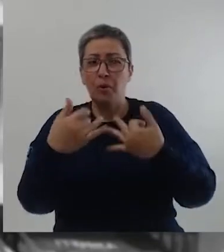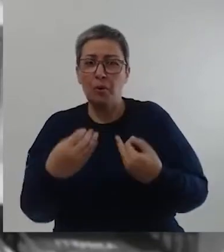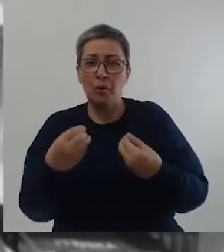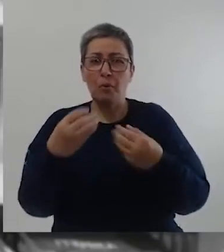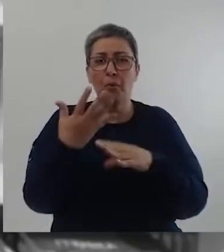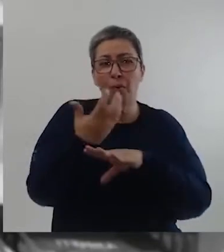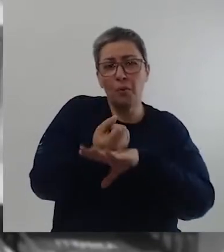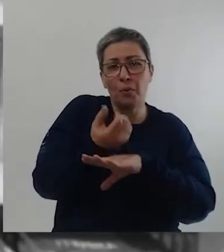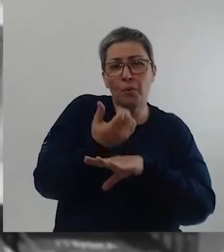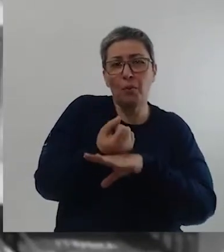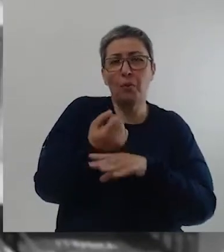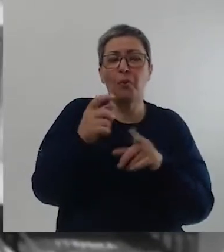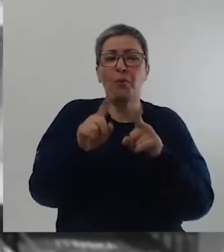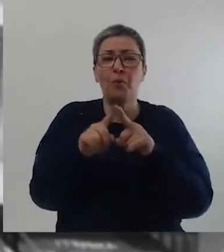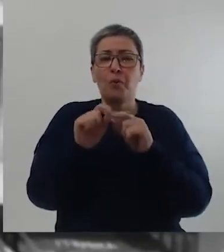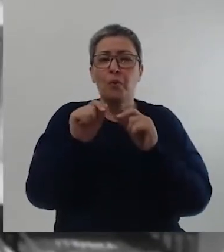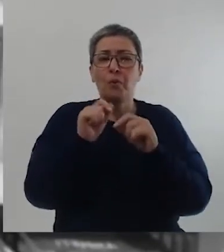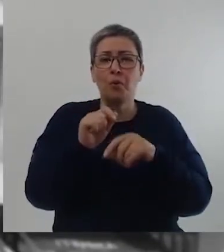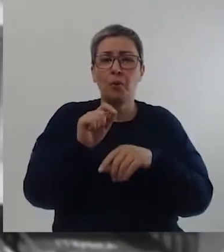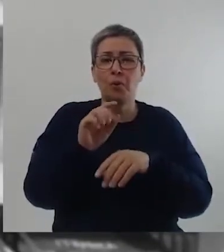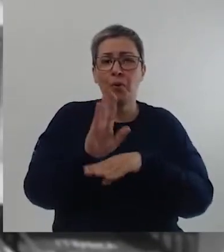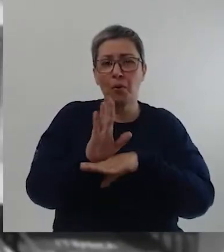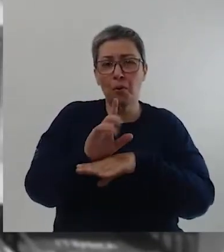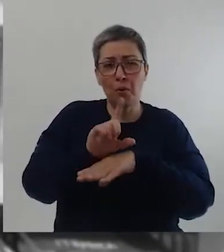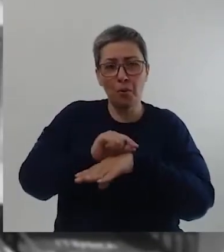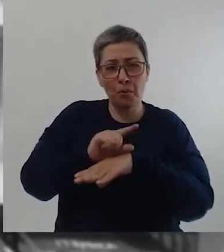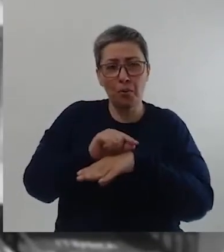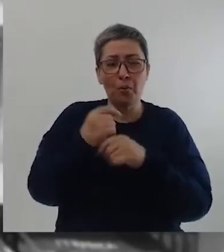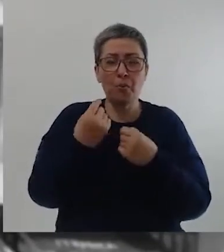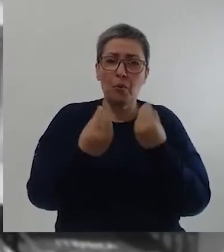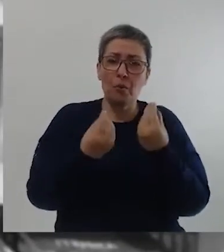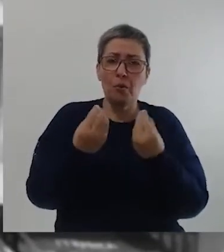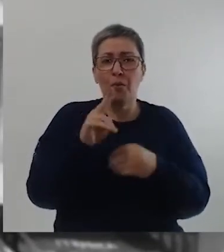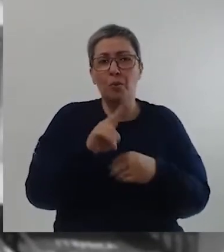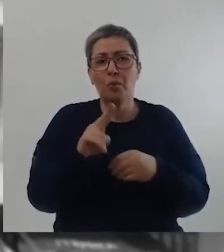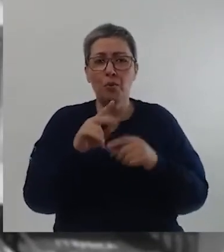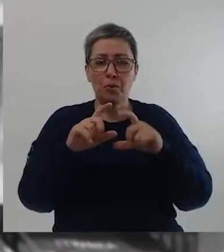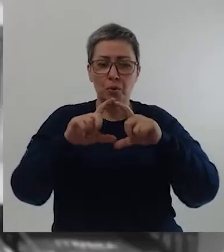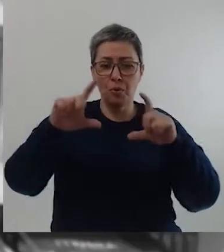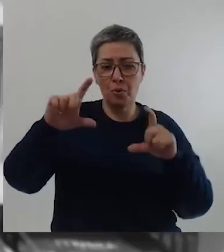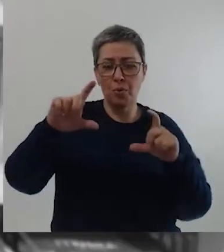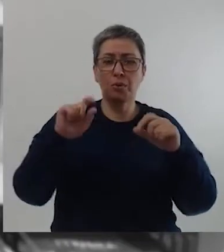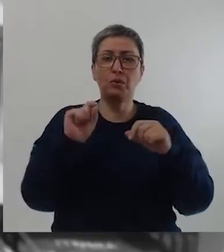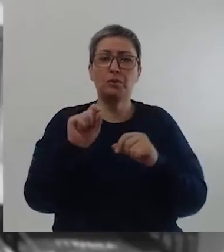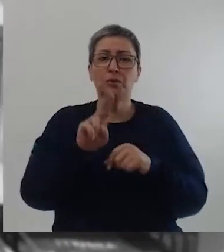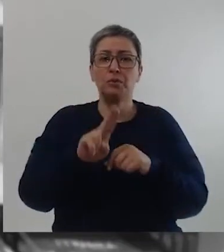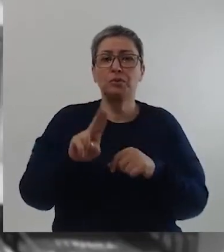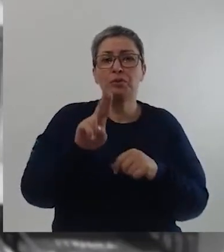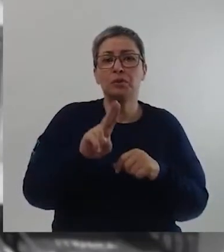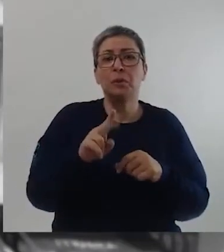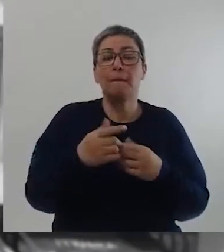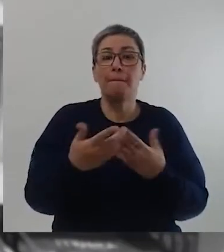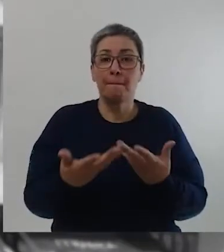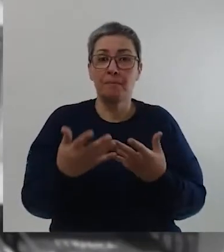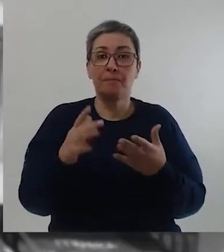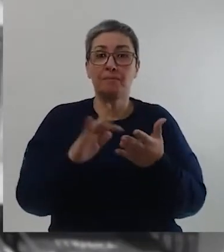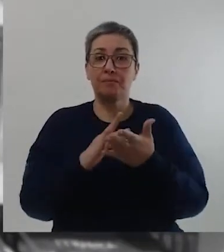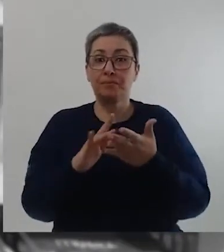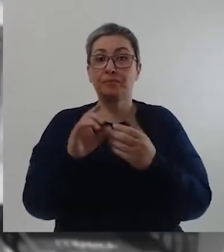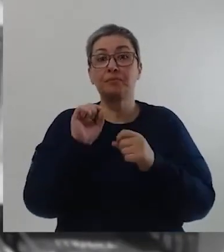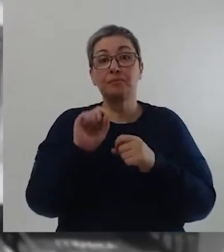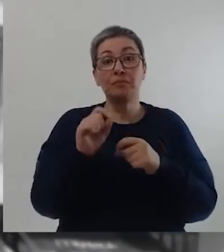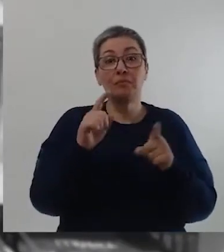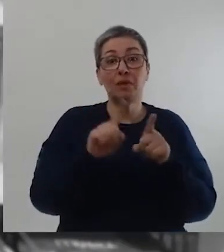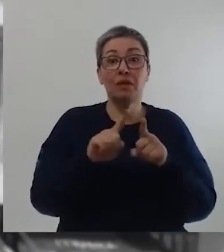como é que se gravam seu para fazer lá o curta como é que devia usar ou posição de vinil usado no celular então